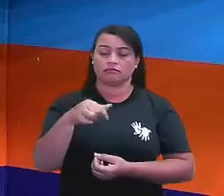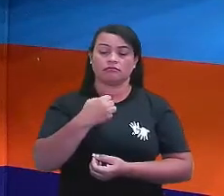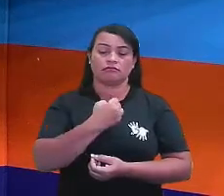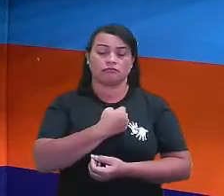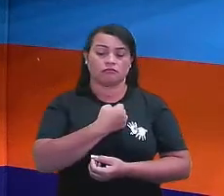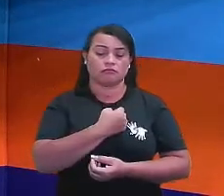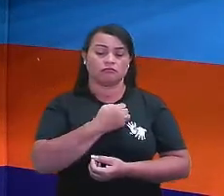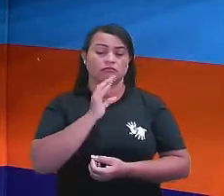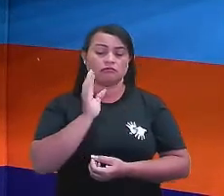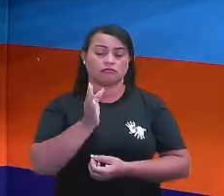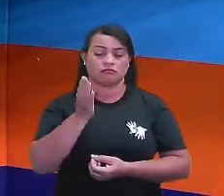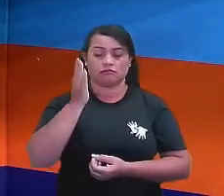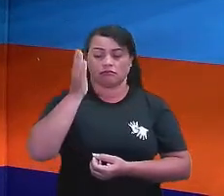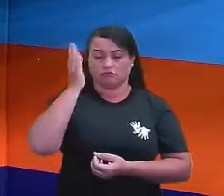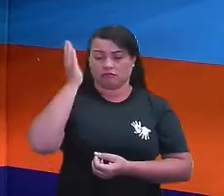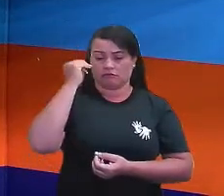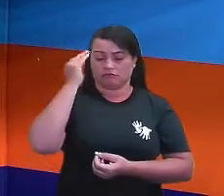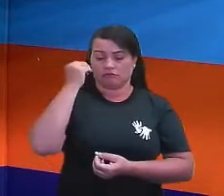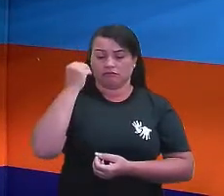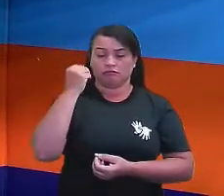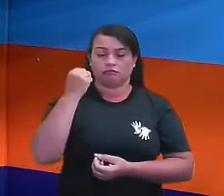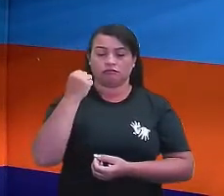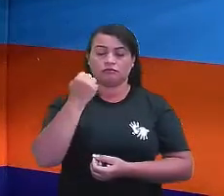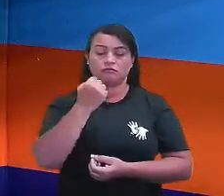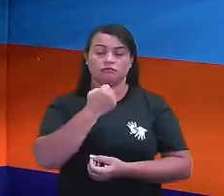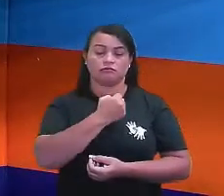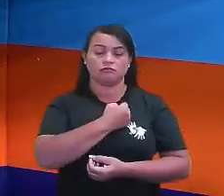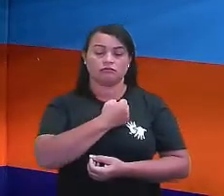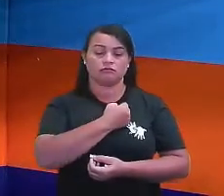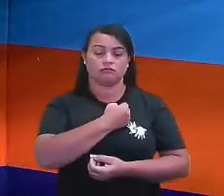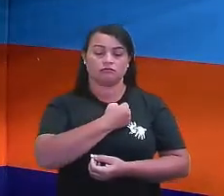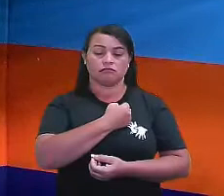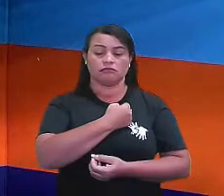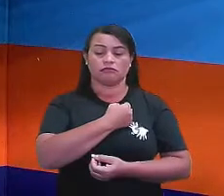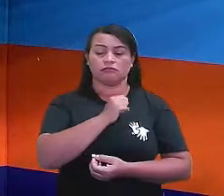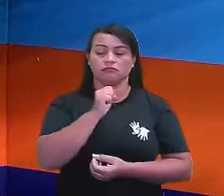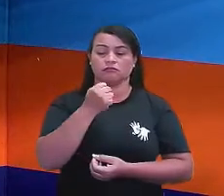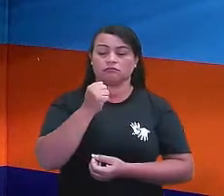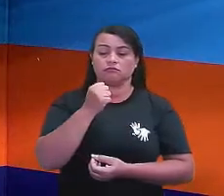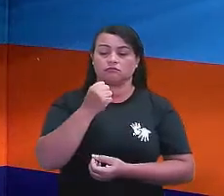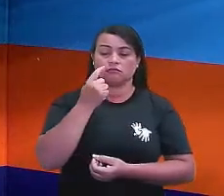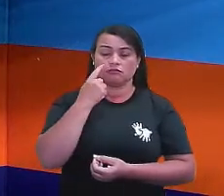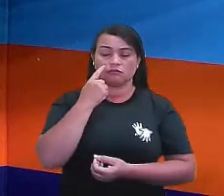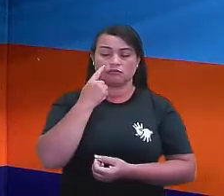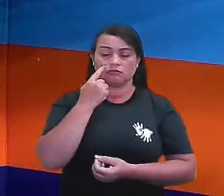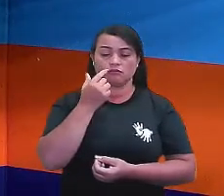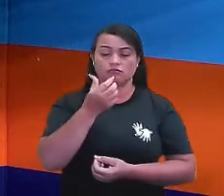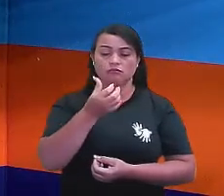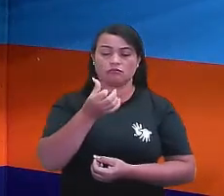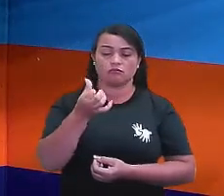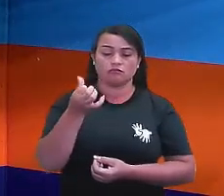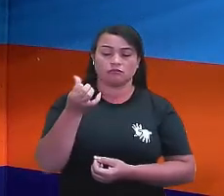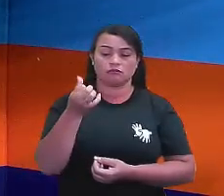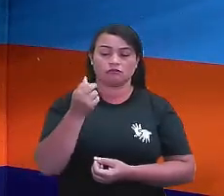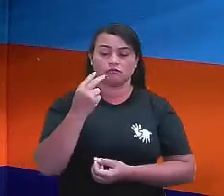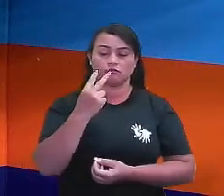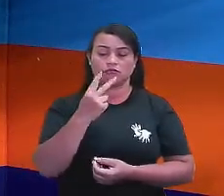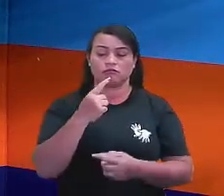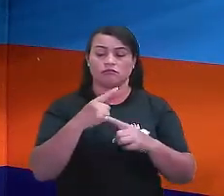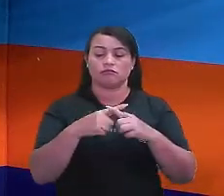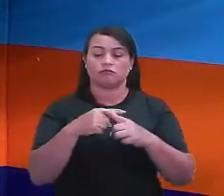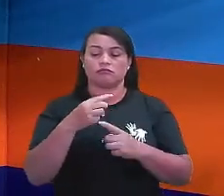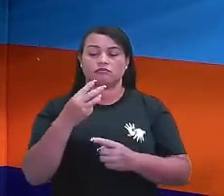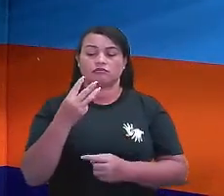número já seria o 8, que já passou, então não pode. Então, eu pego um número menor, que é o 6. Ó. Então, 2 vezes